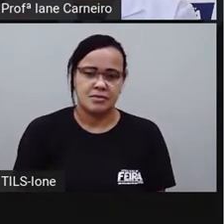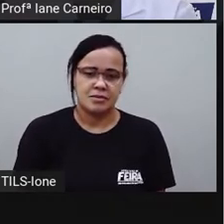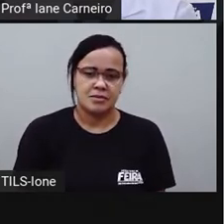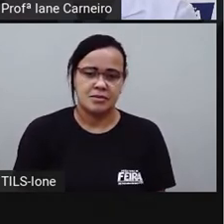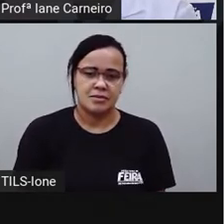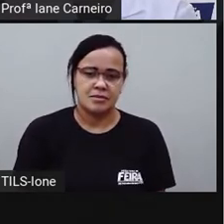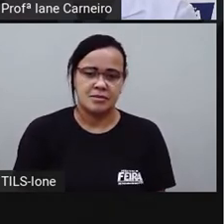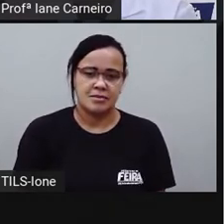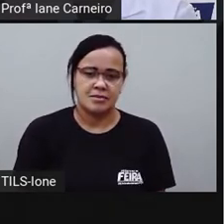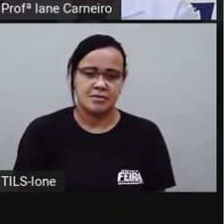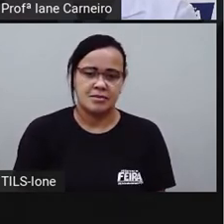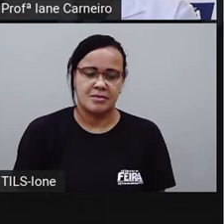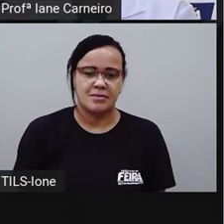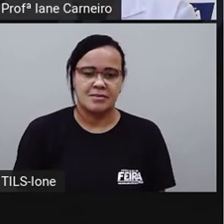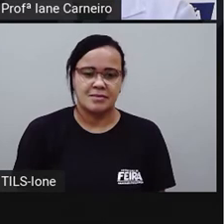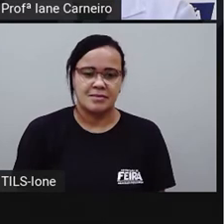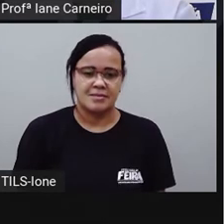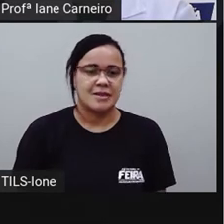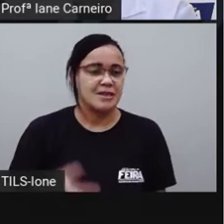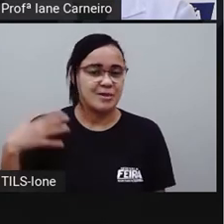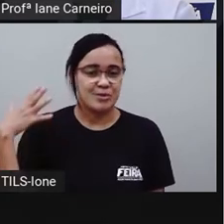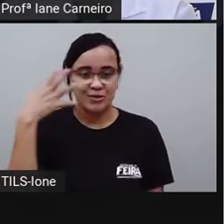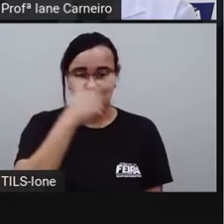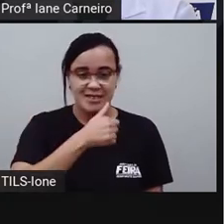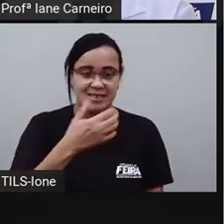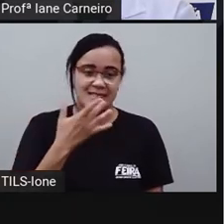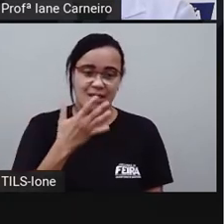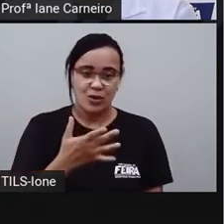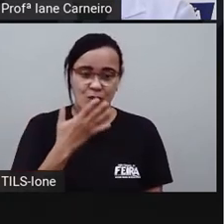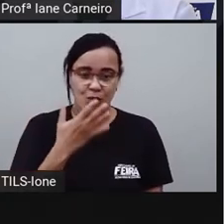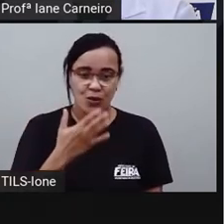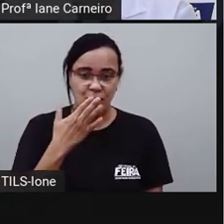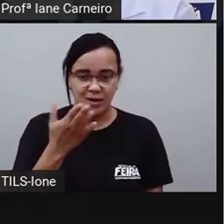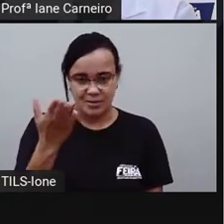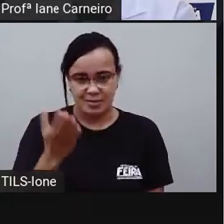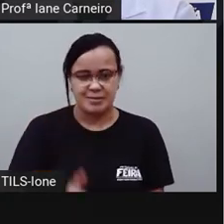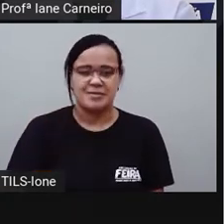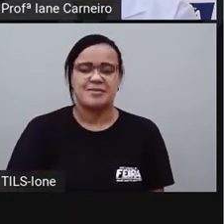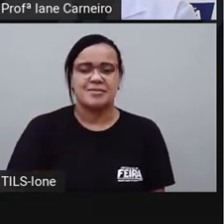Que linda essa cor, né? Que fica com a canetinha.